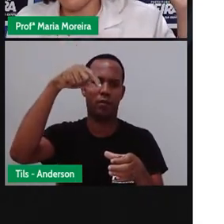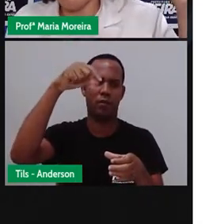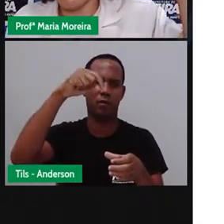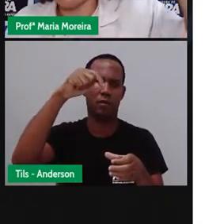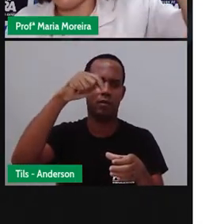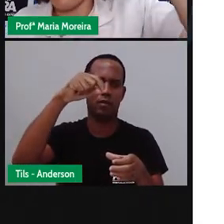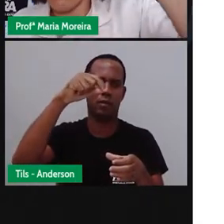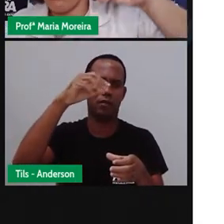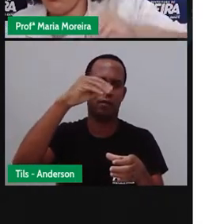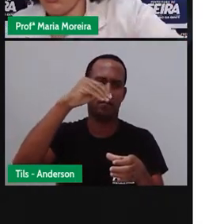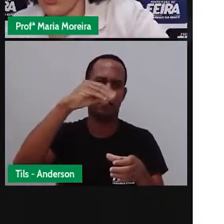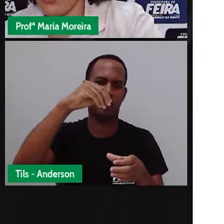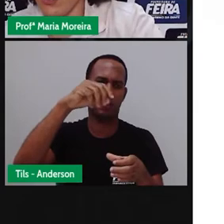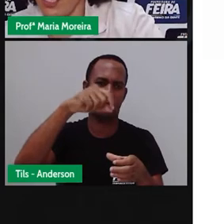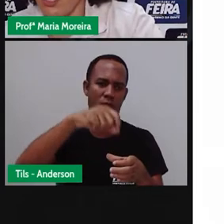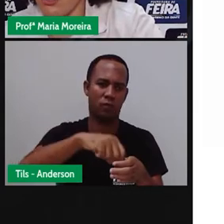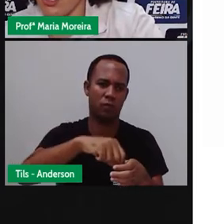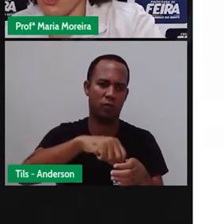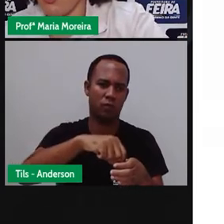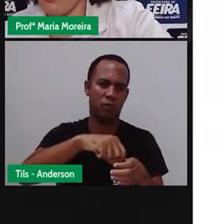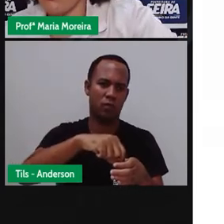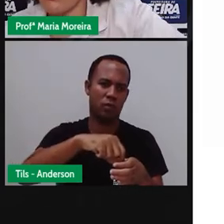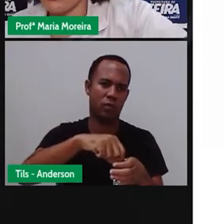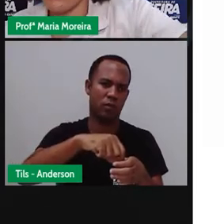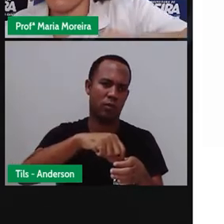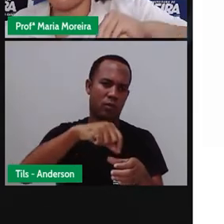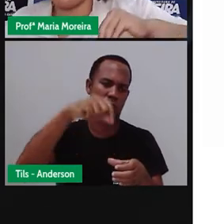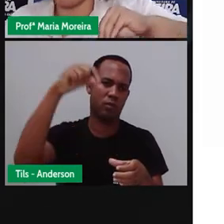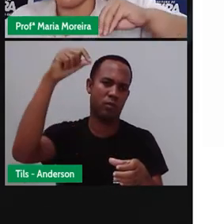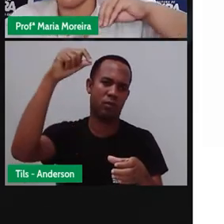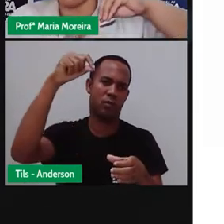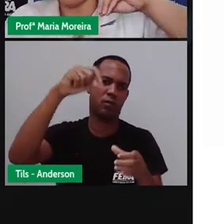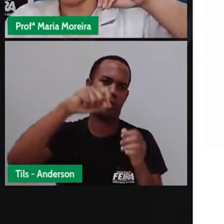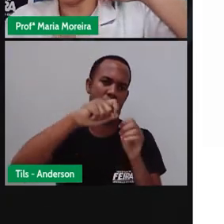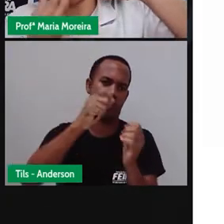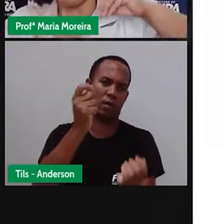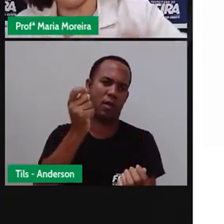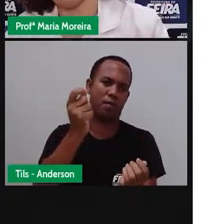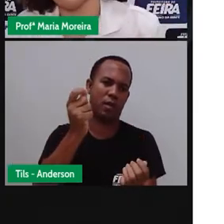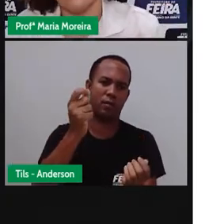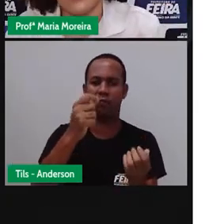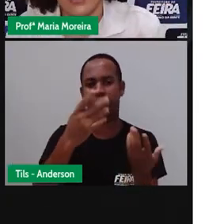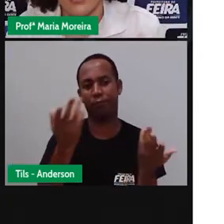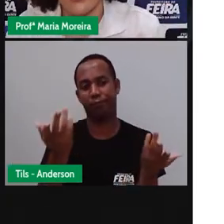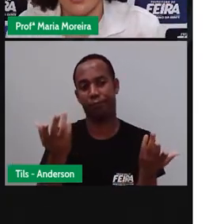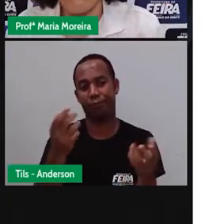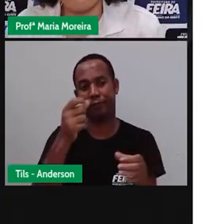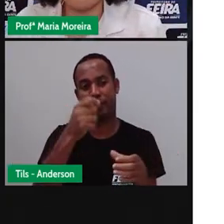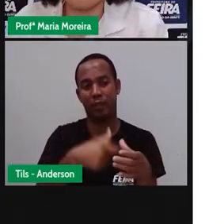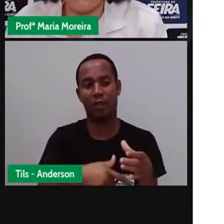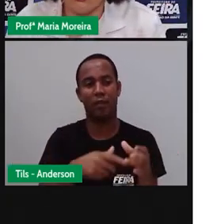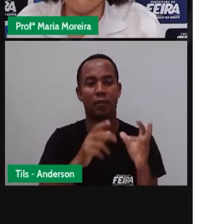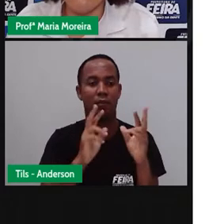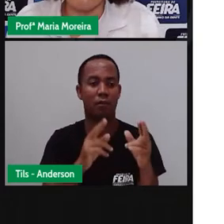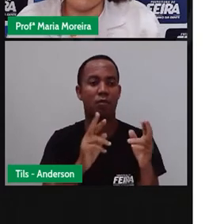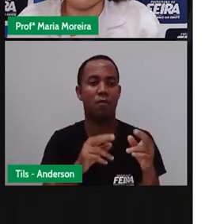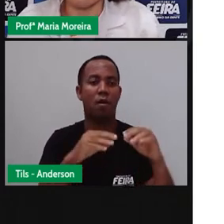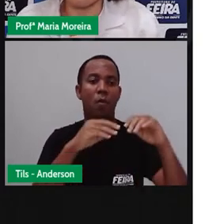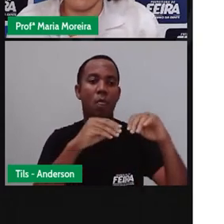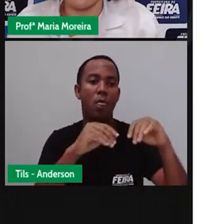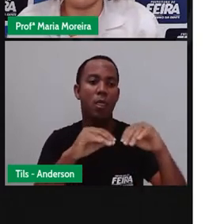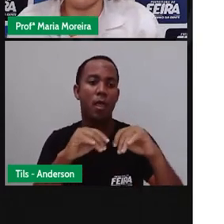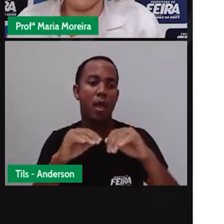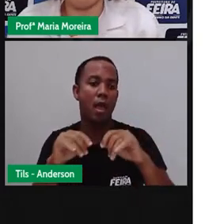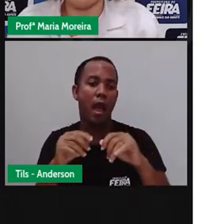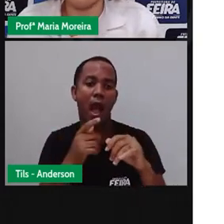molhar. Mas você coloca e deixa, e quando você tira, acontece o que? Ele esbagaça e cai. É como o solo quando ele